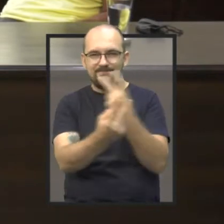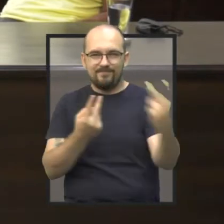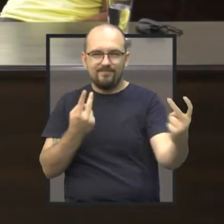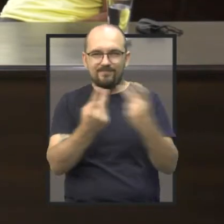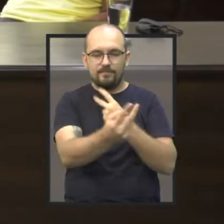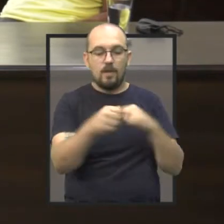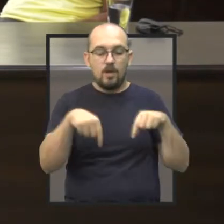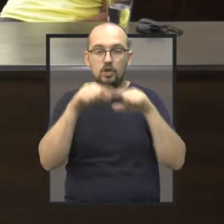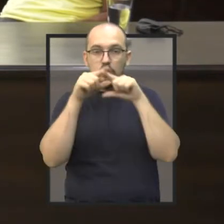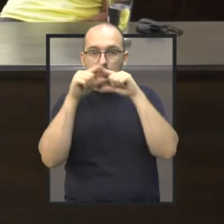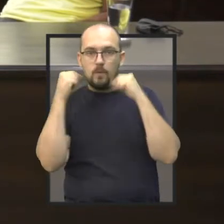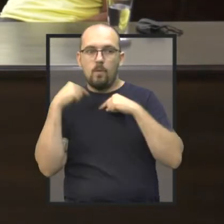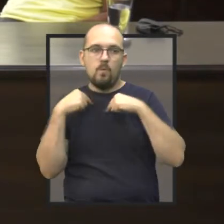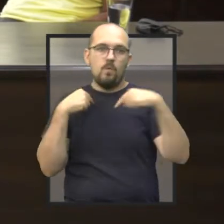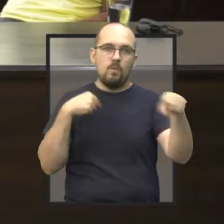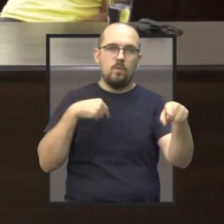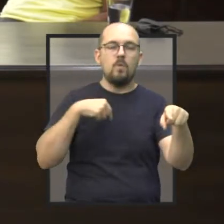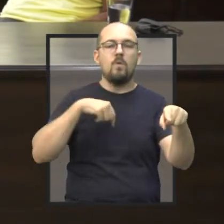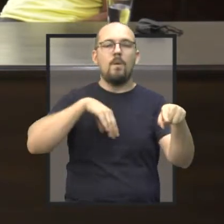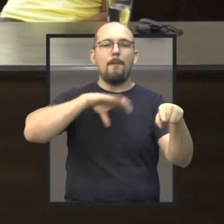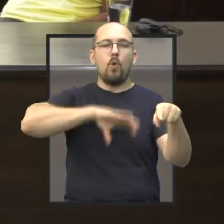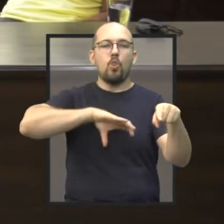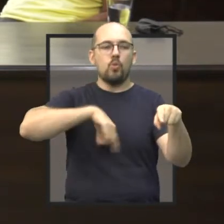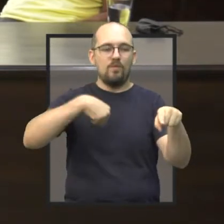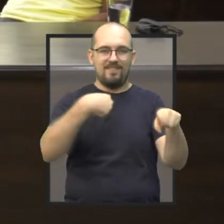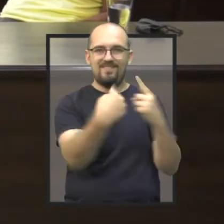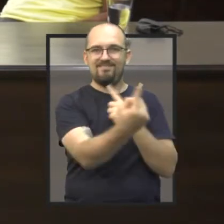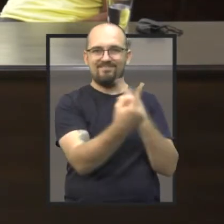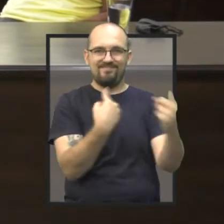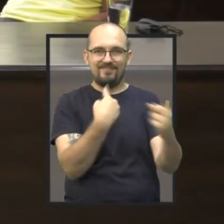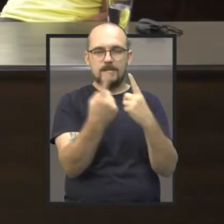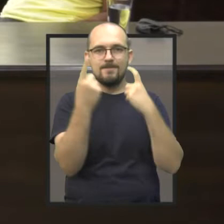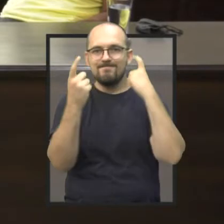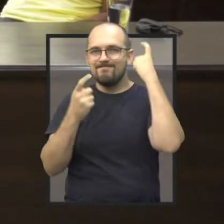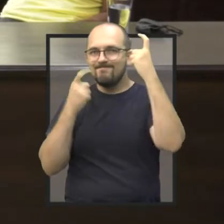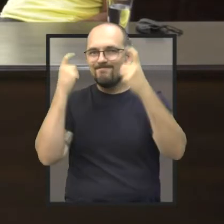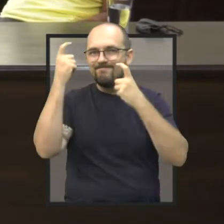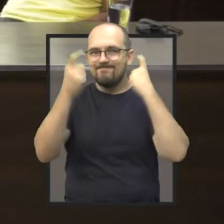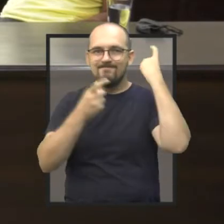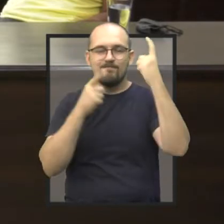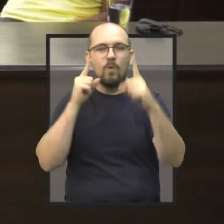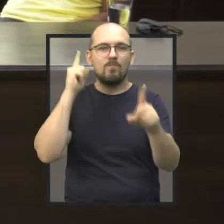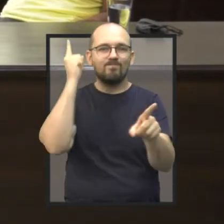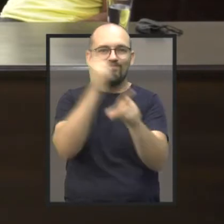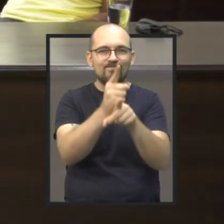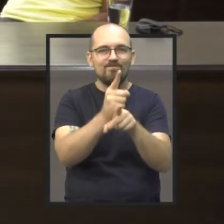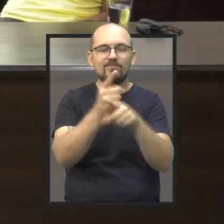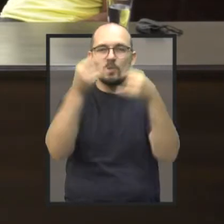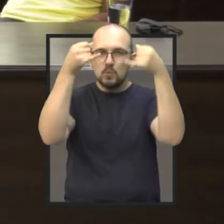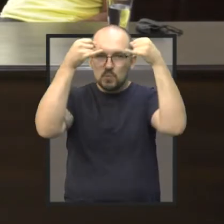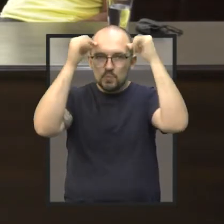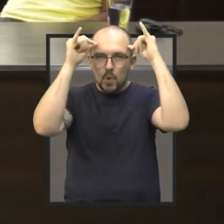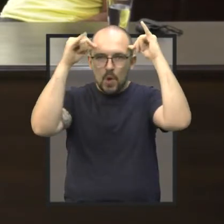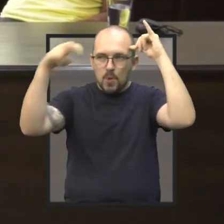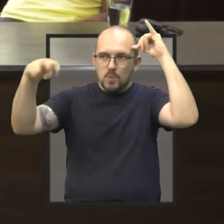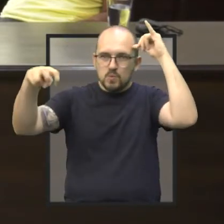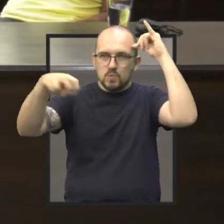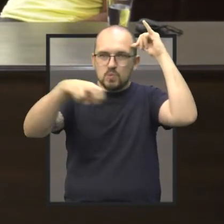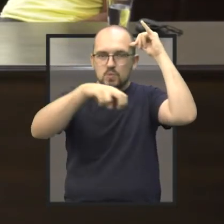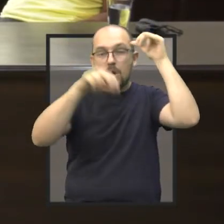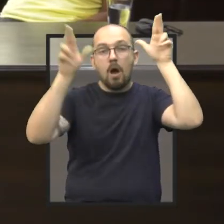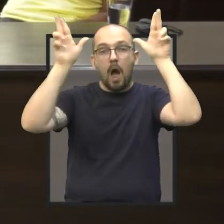José Maria Verdini, ali no distrito de Potunduva, é com a possibilidade de acabar encontrando um animal solto na pista,